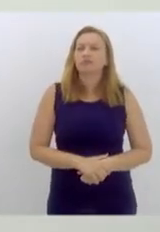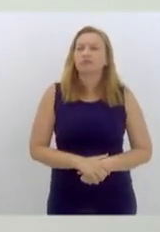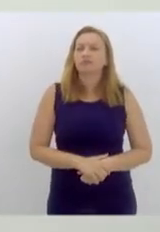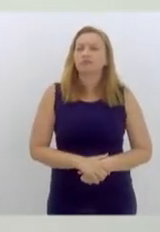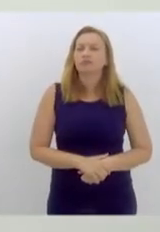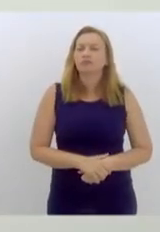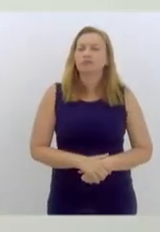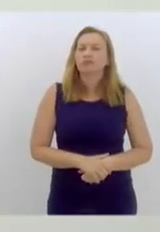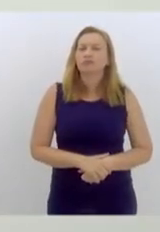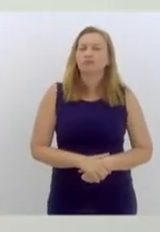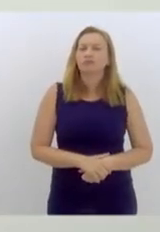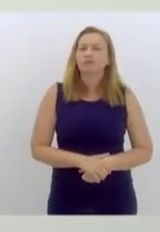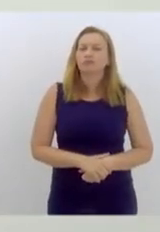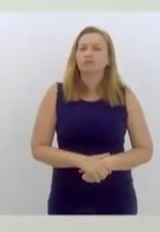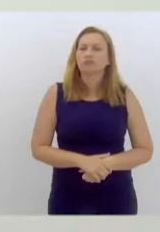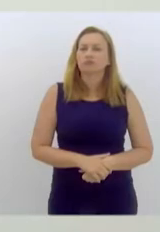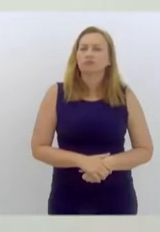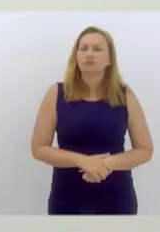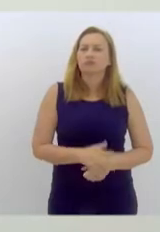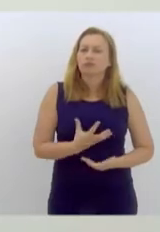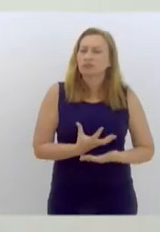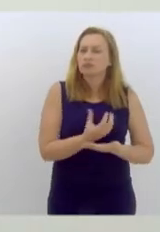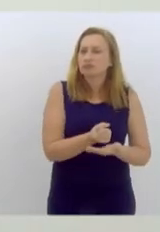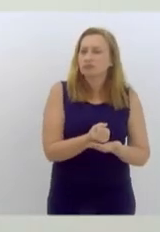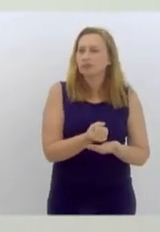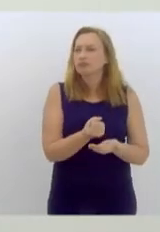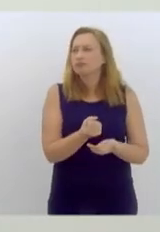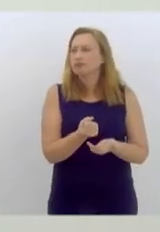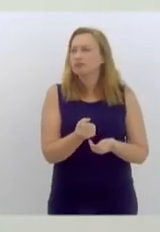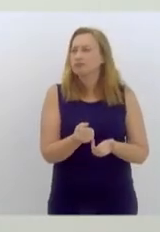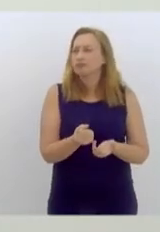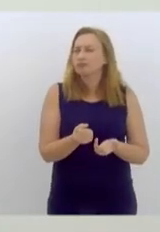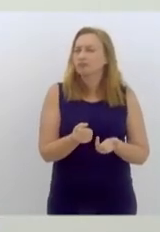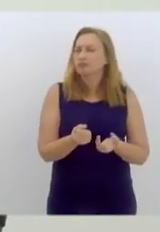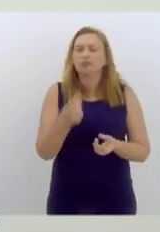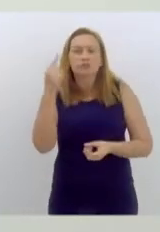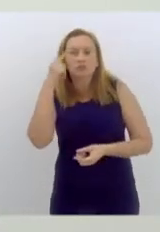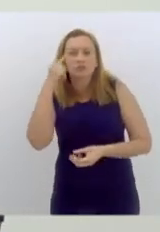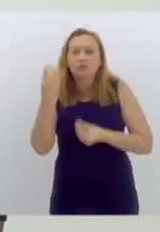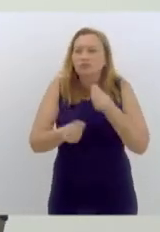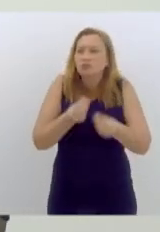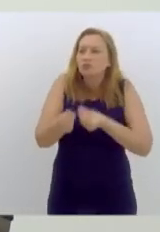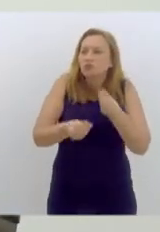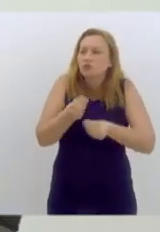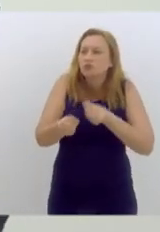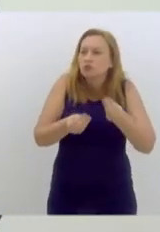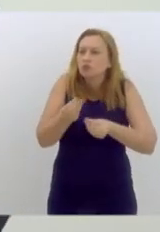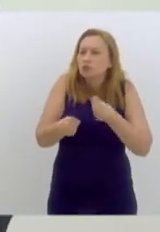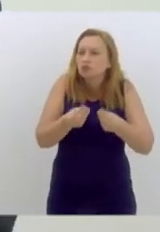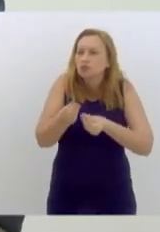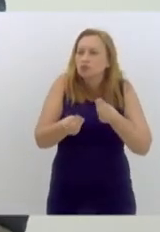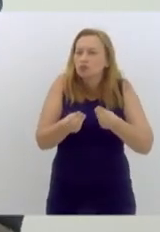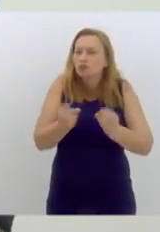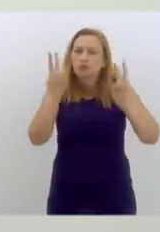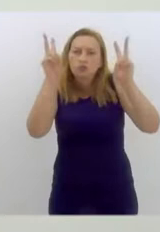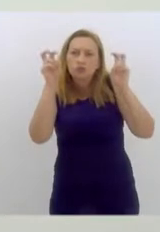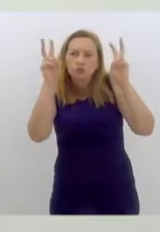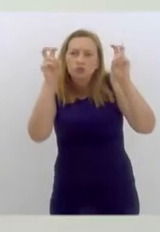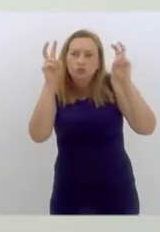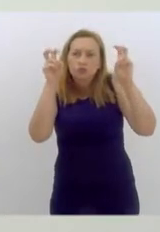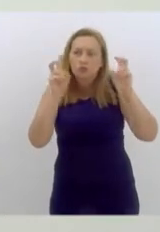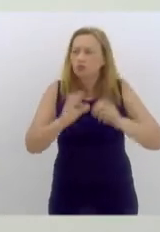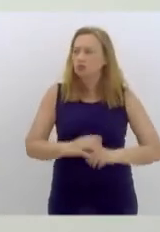a questão, né, também, né, do alcance da rede, que pense como delimitar situações